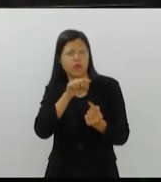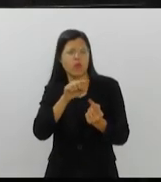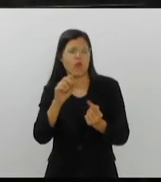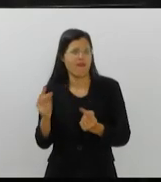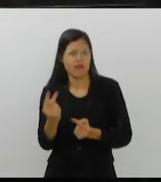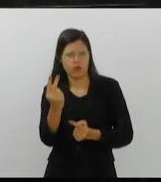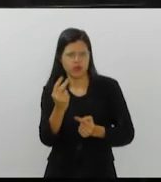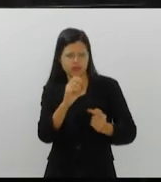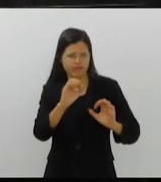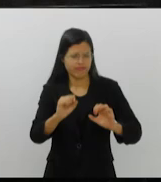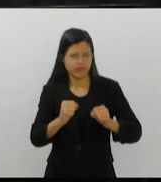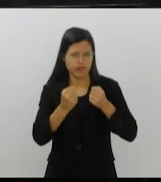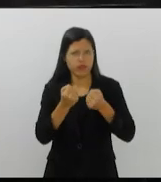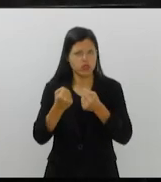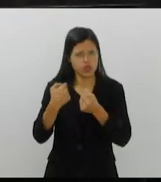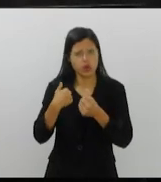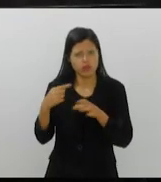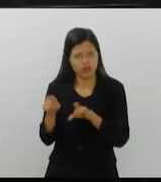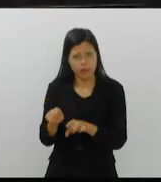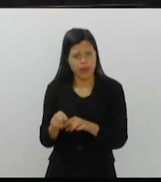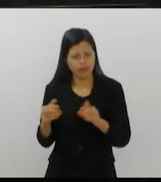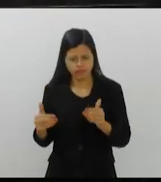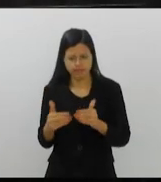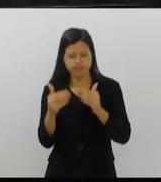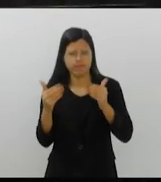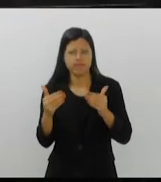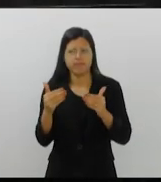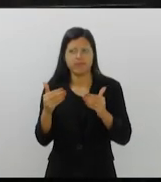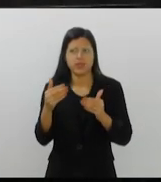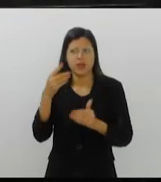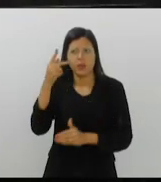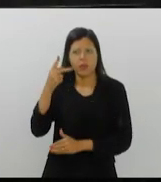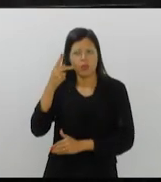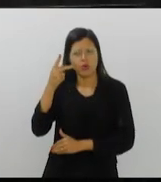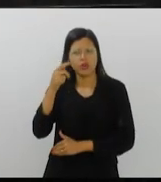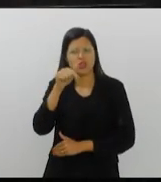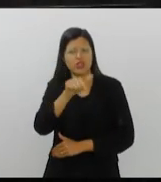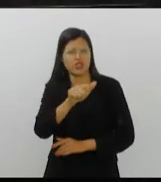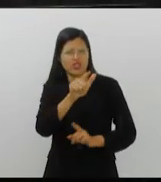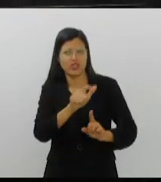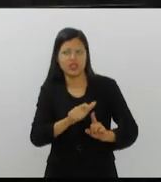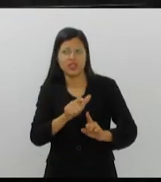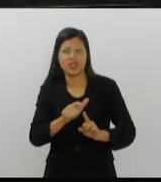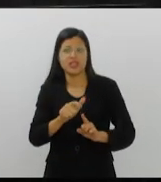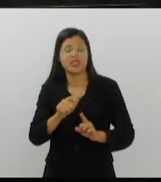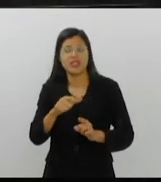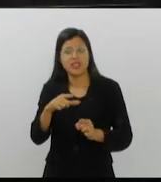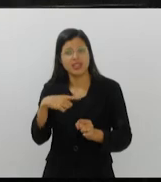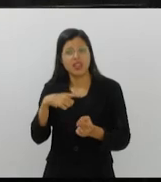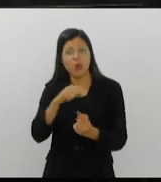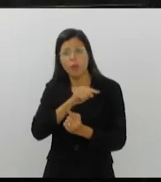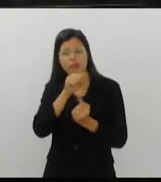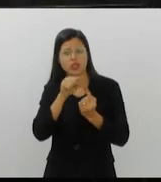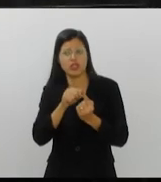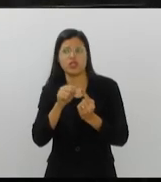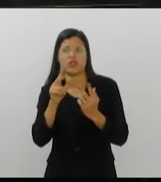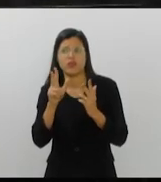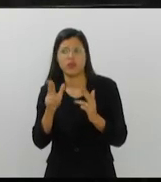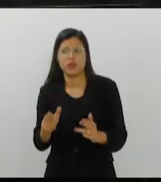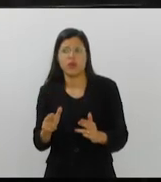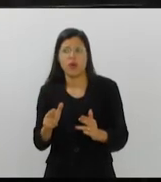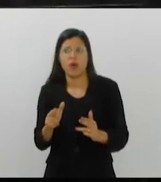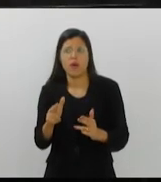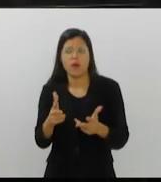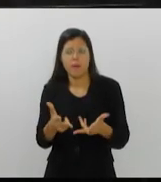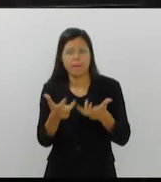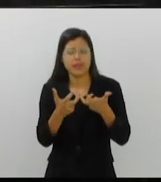também. A parlamentar, a senhora, anseia por ideais como eram os meus. Pude me identificar e perceber que ainda valia a